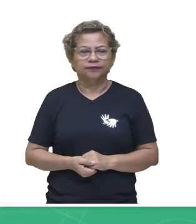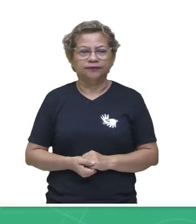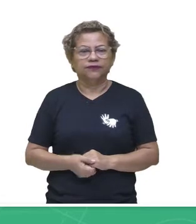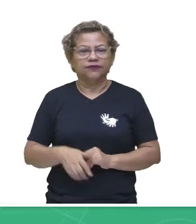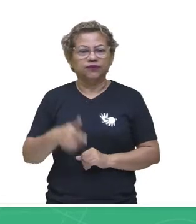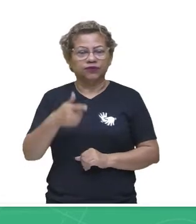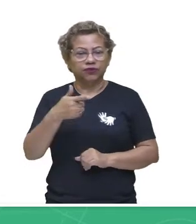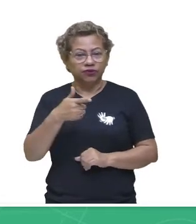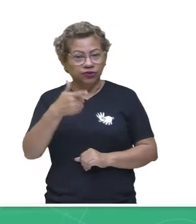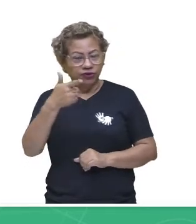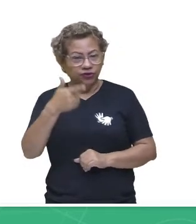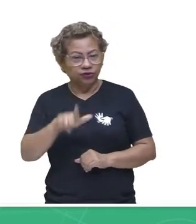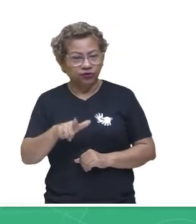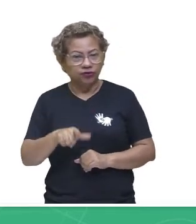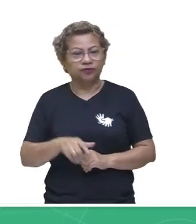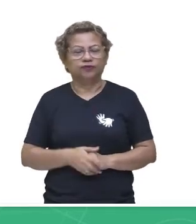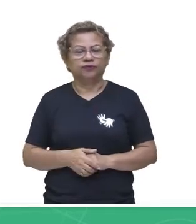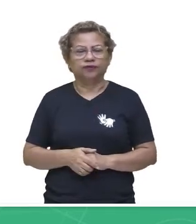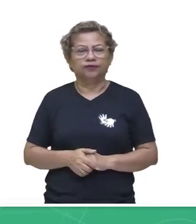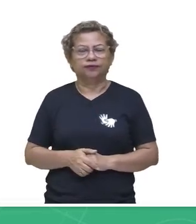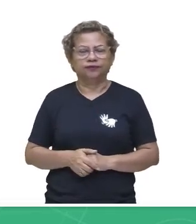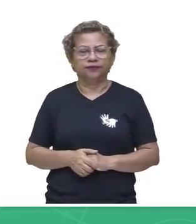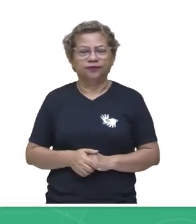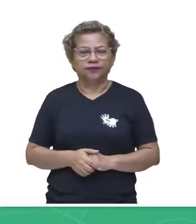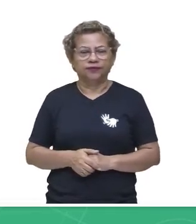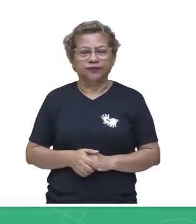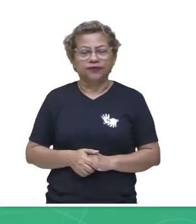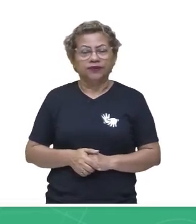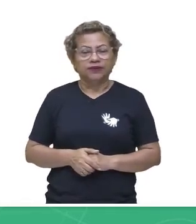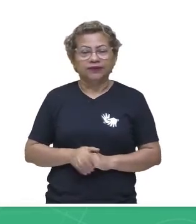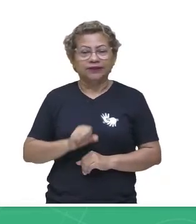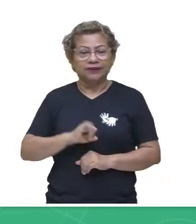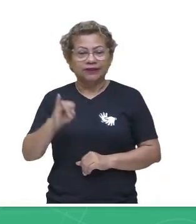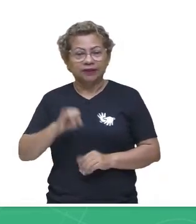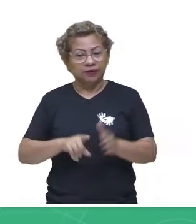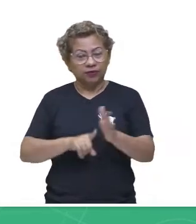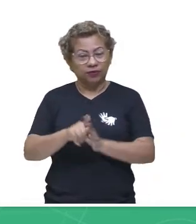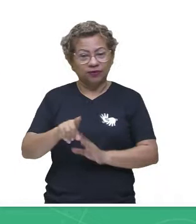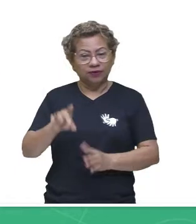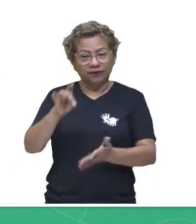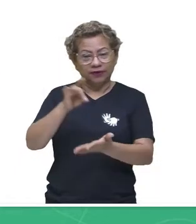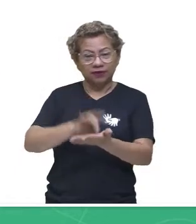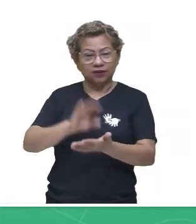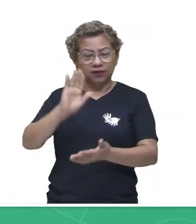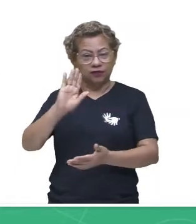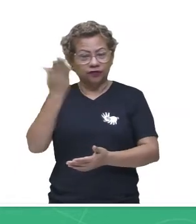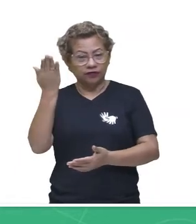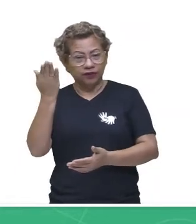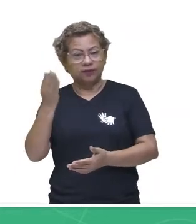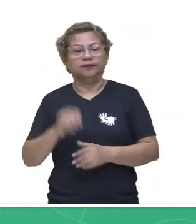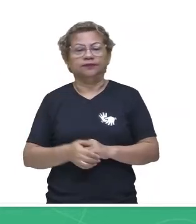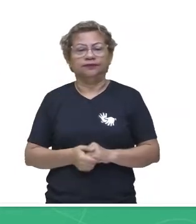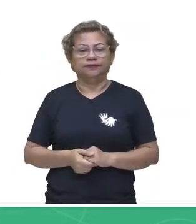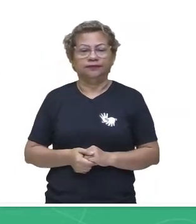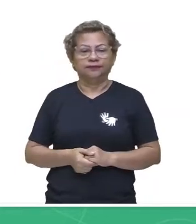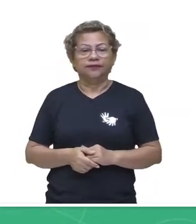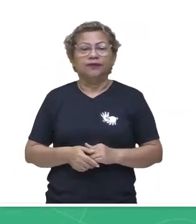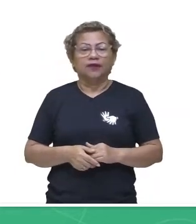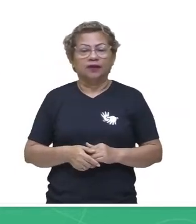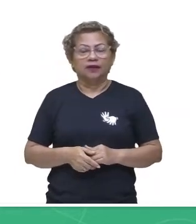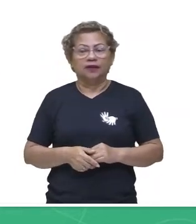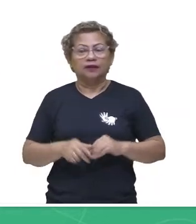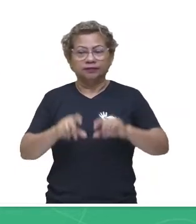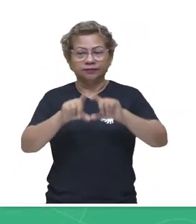diz assim, olha, identifique verdadeiro ou falso. Vejam só, essa primeira, a partir do século XII, por ter